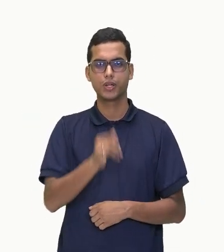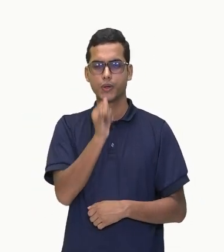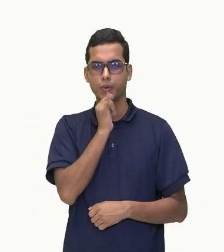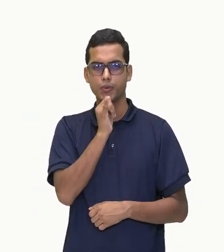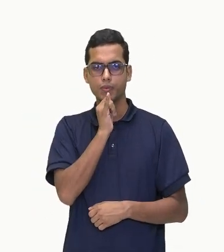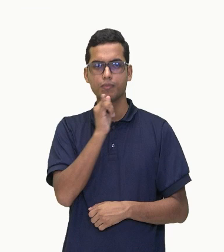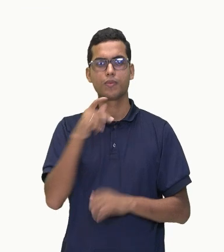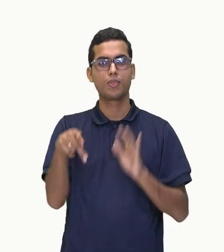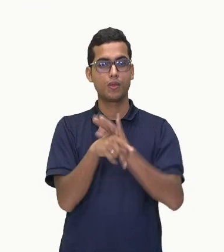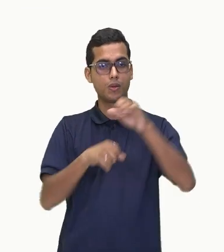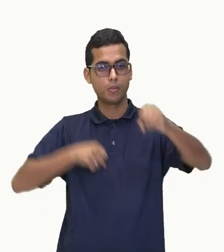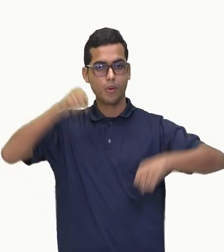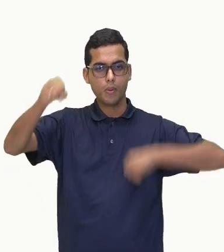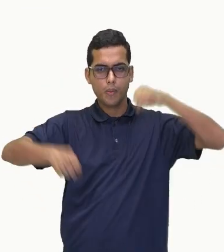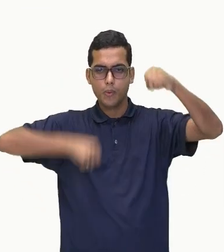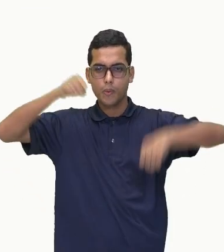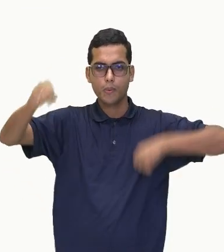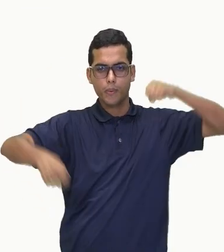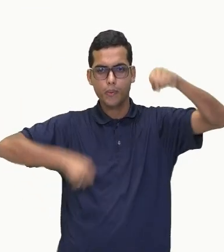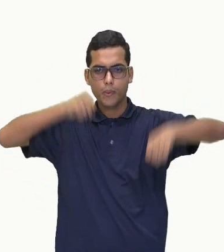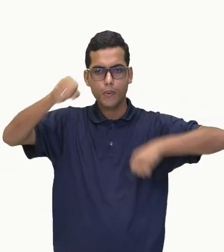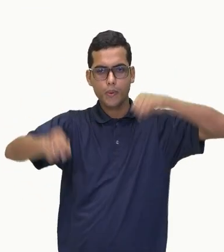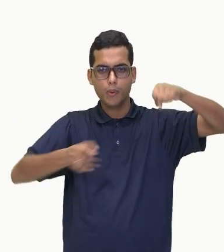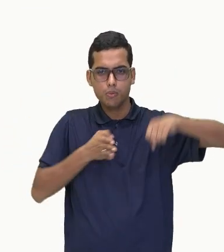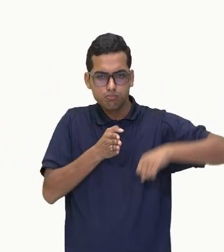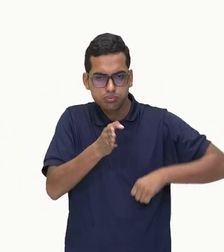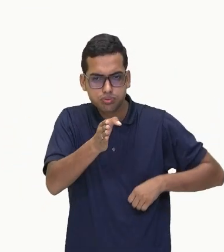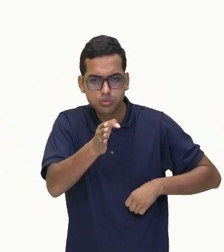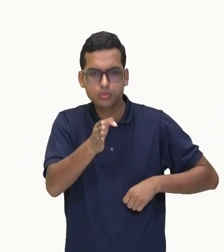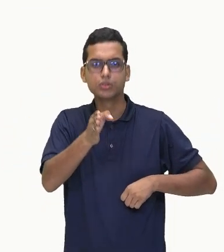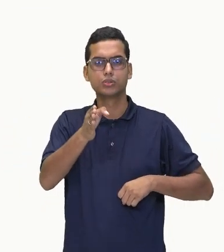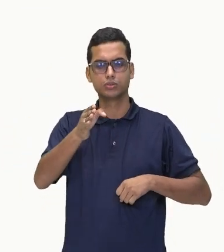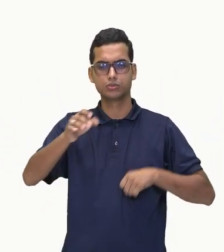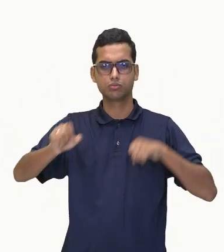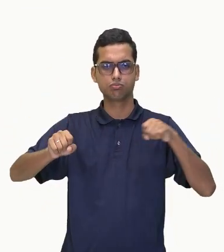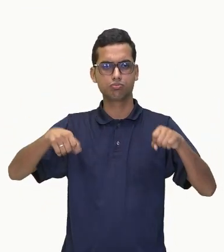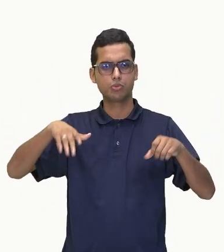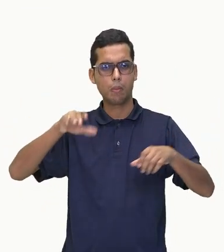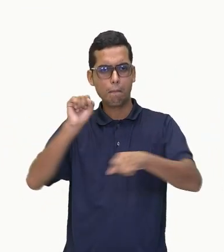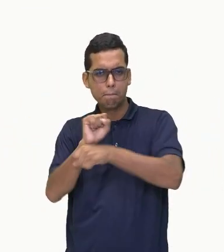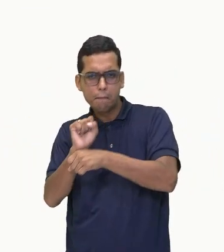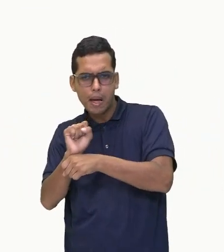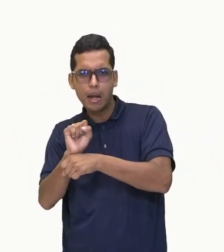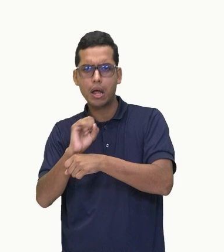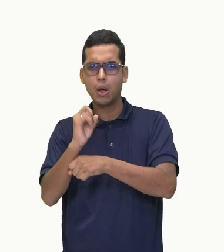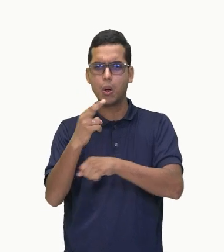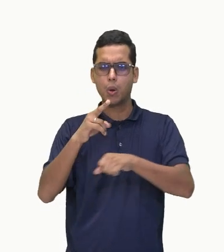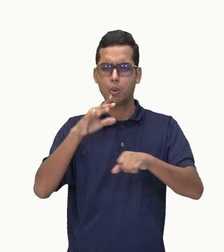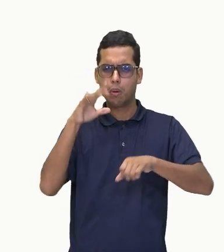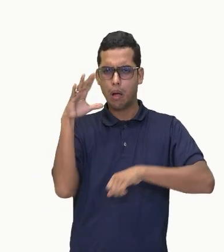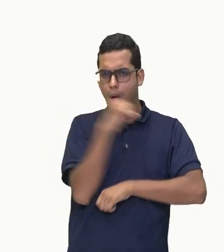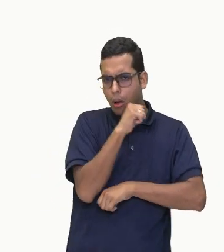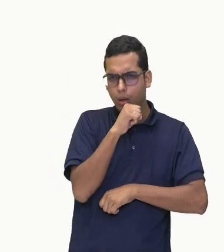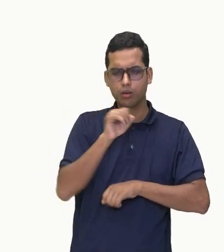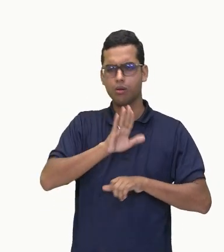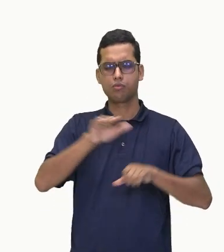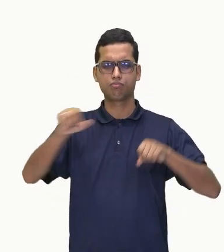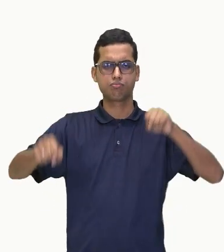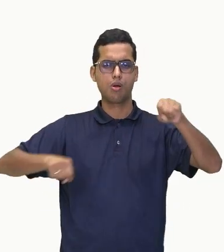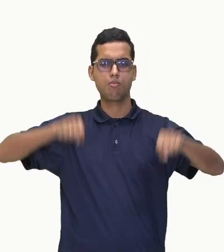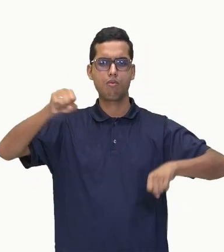linha reta, sem acelerar ou frear. Então, esse tipo de movimento, chamado aí,